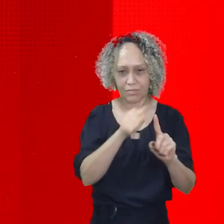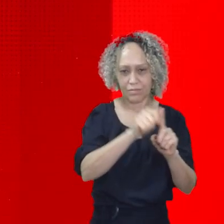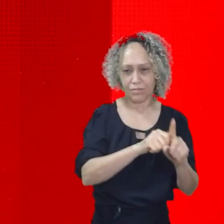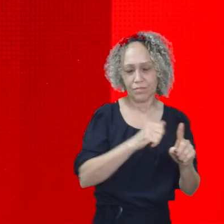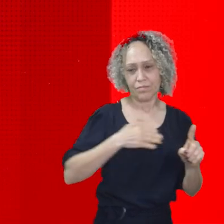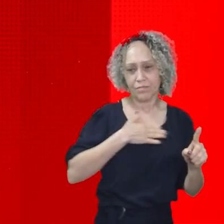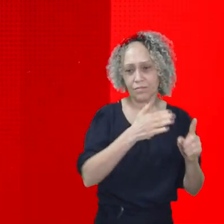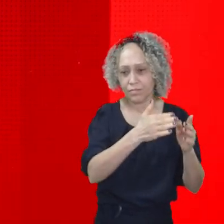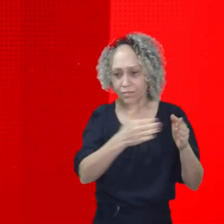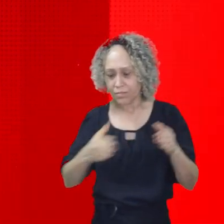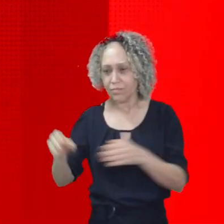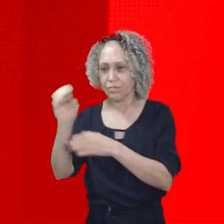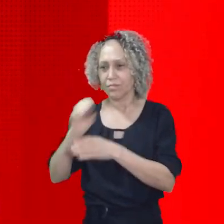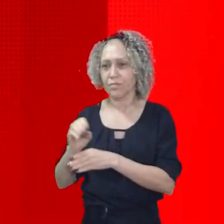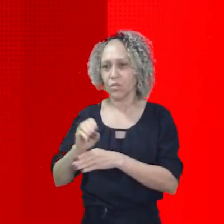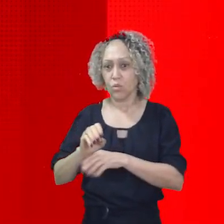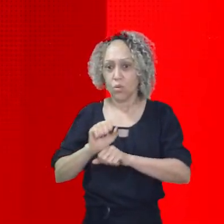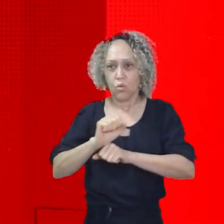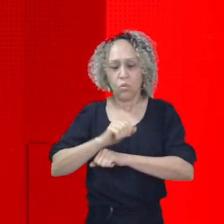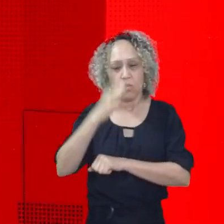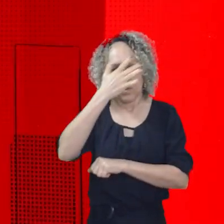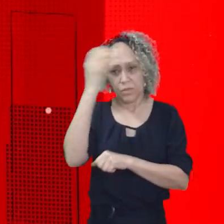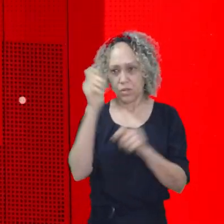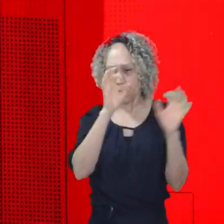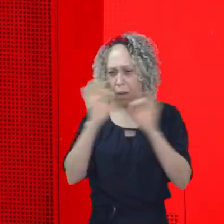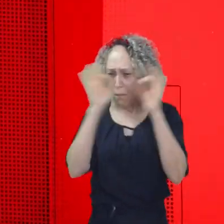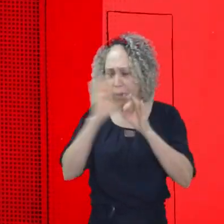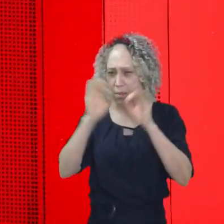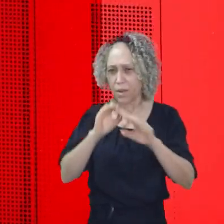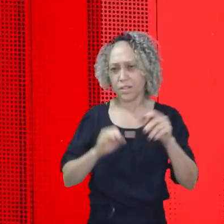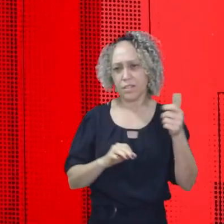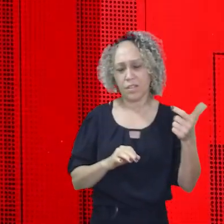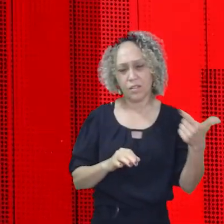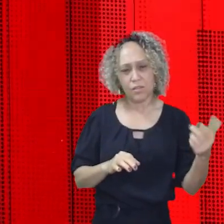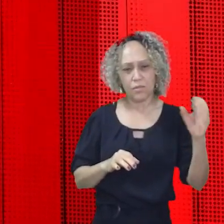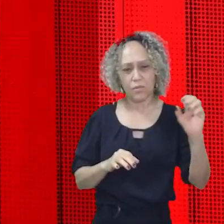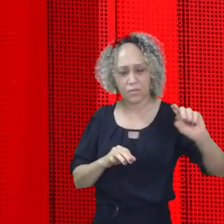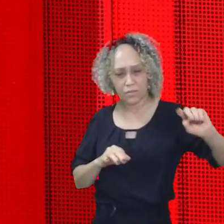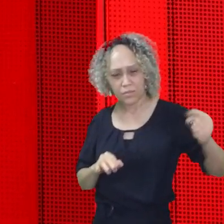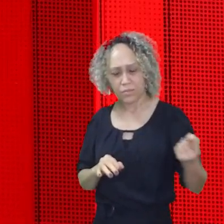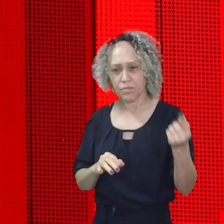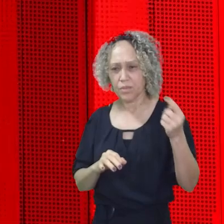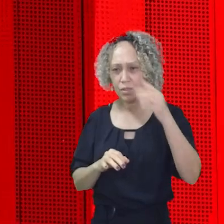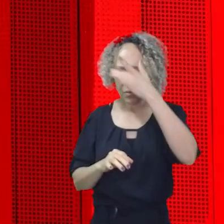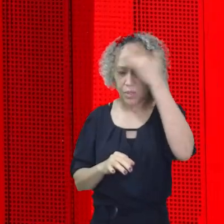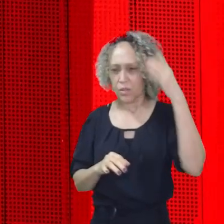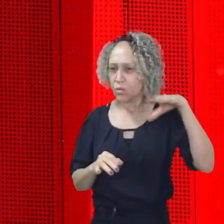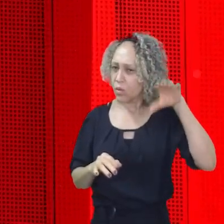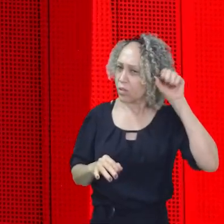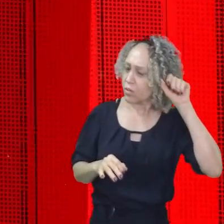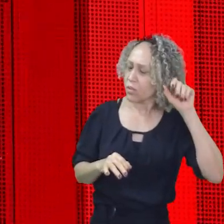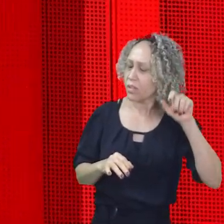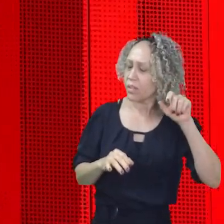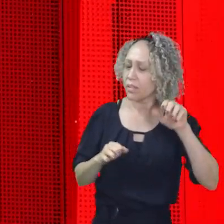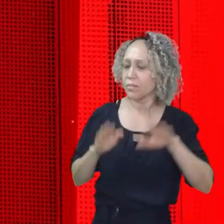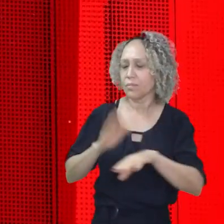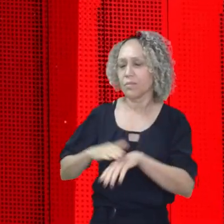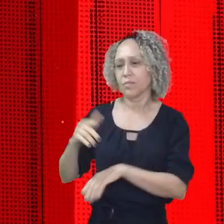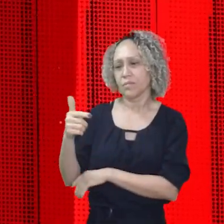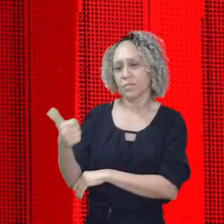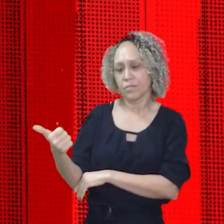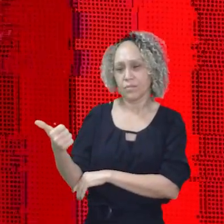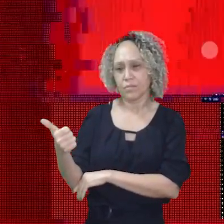outubro, a audiência disparou, passando de 21 mil ouvintes para mais de 118 mil.